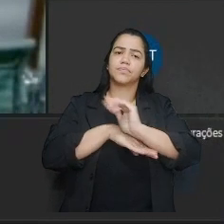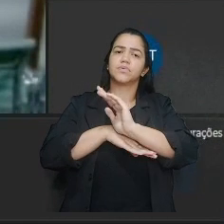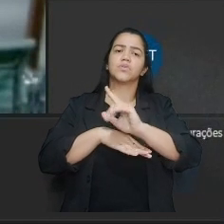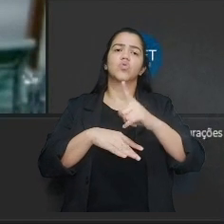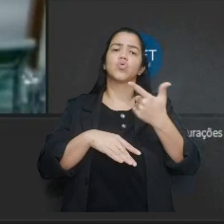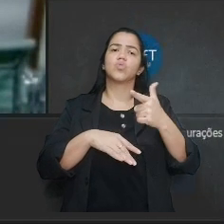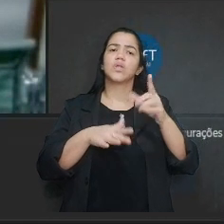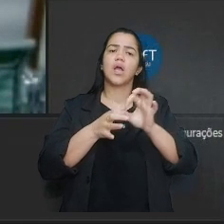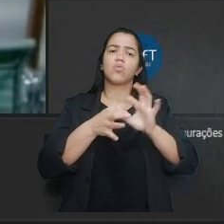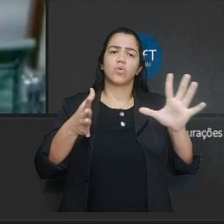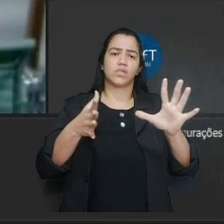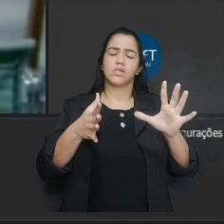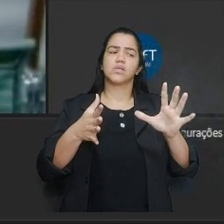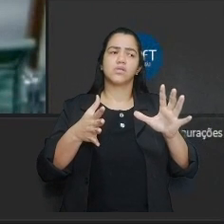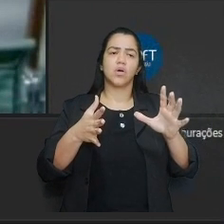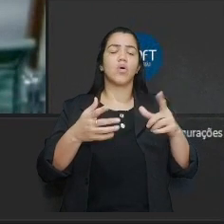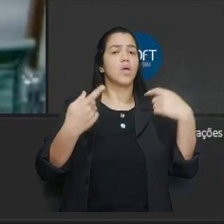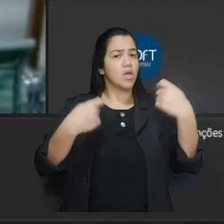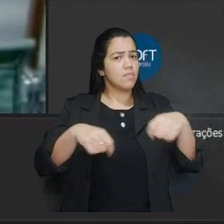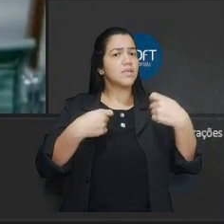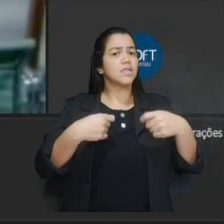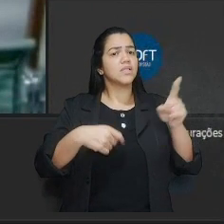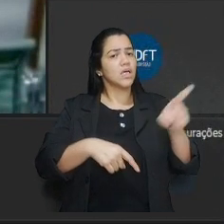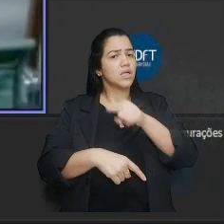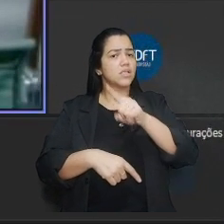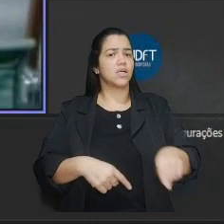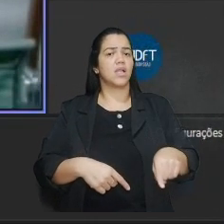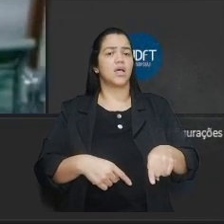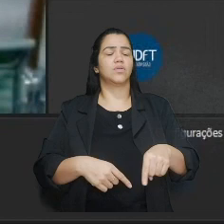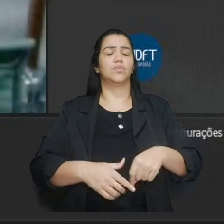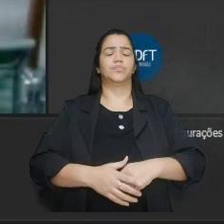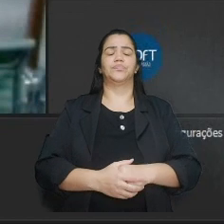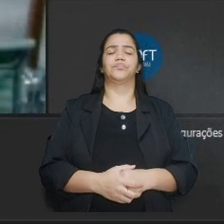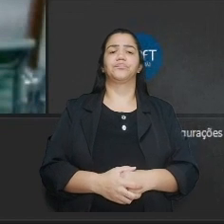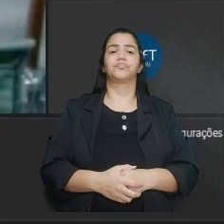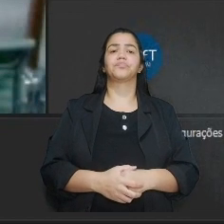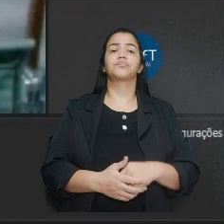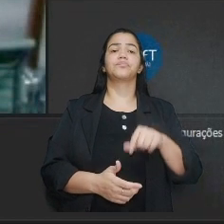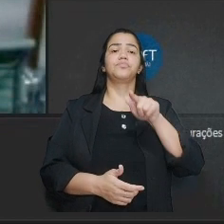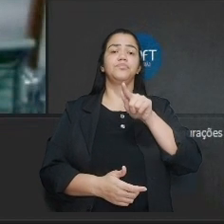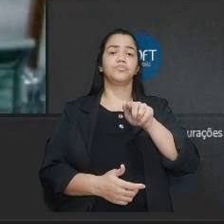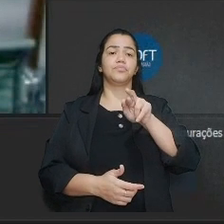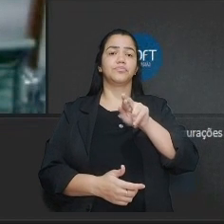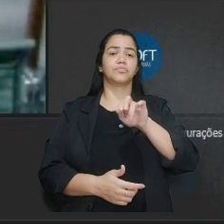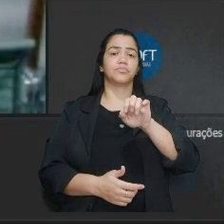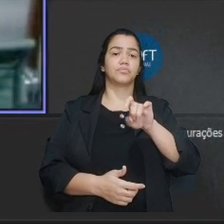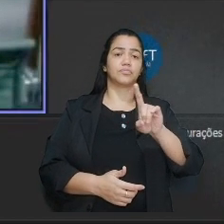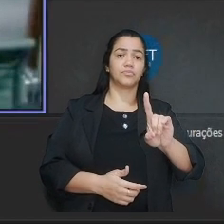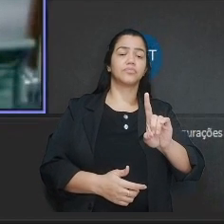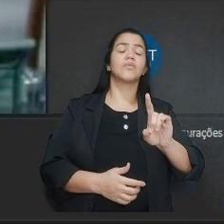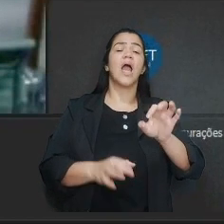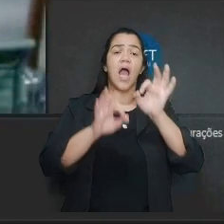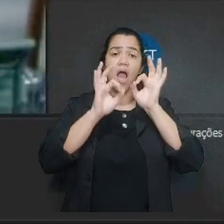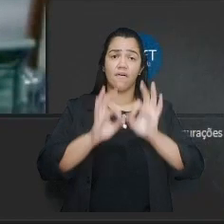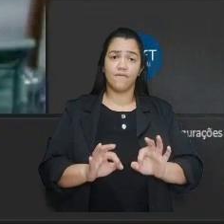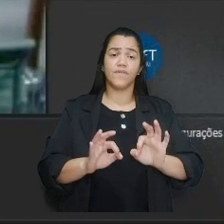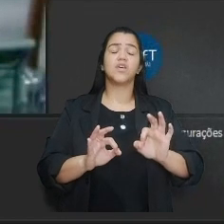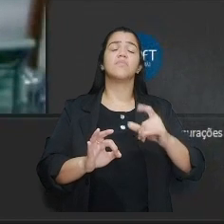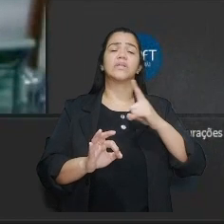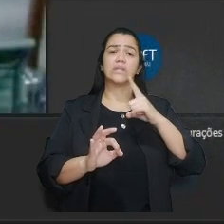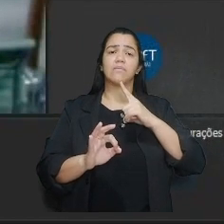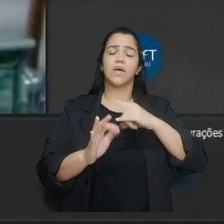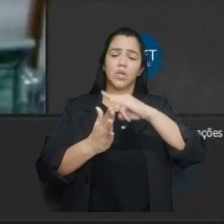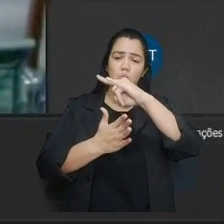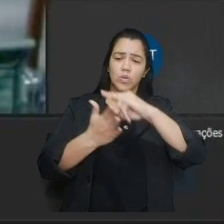indevido, é ilícito, é desautorizado e ele deve ser cessado. A grid ainda afirma,